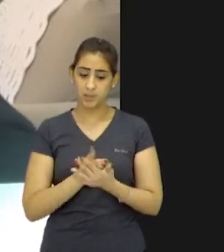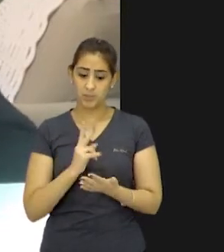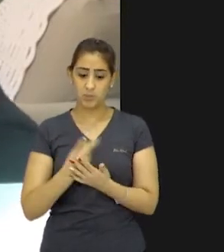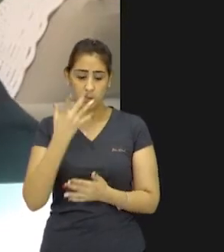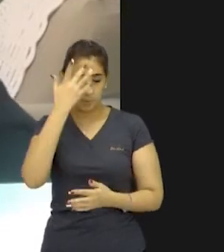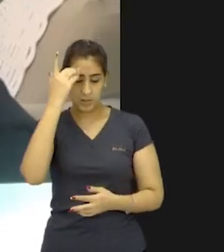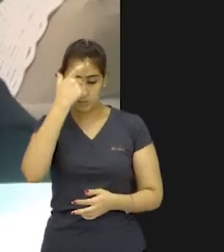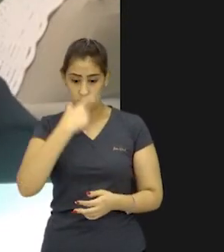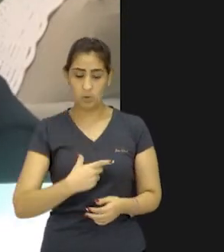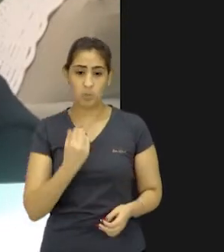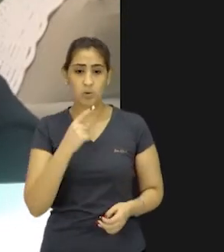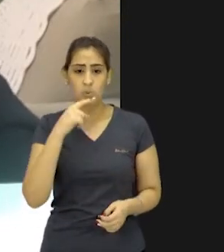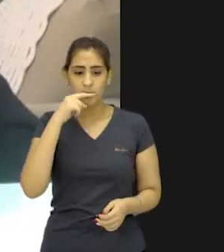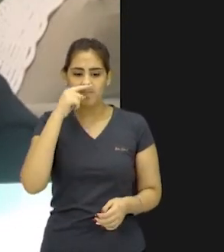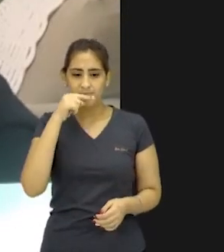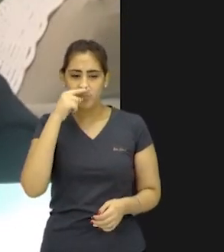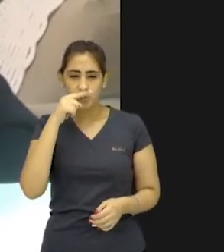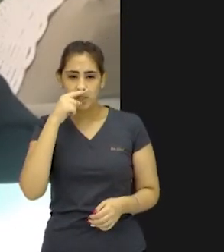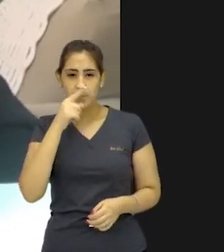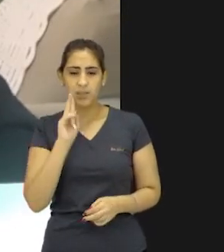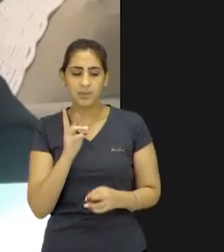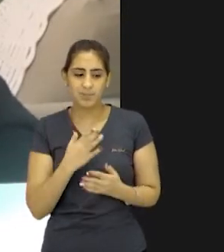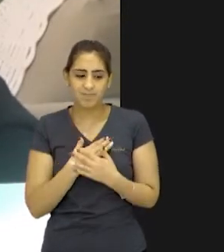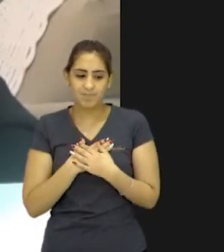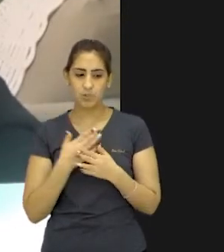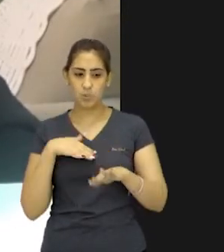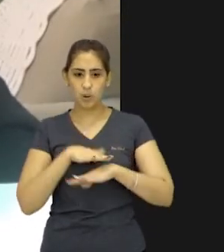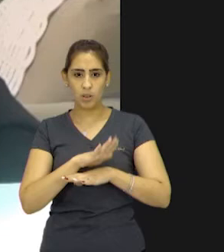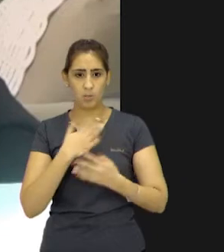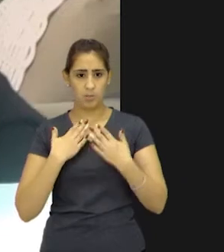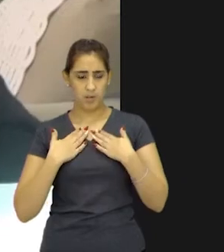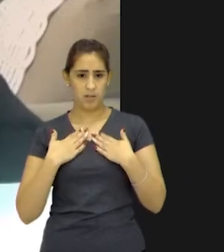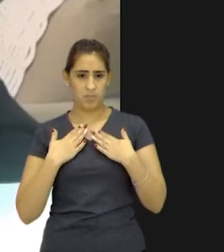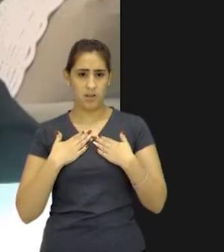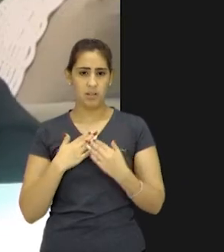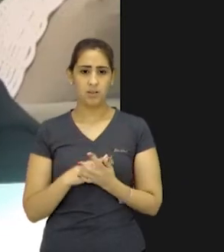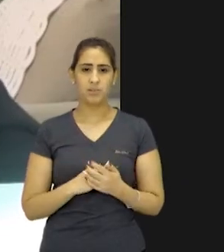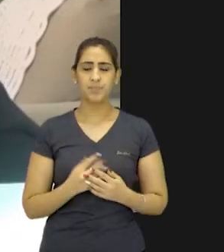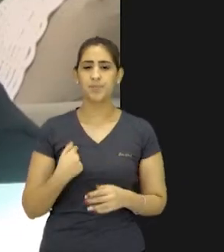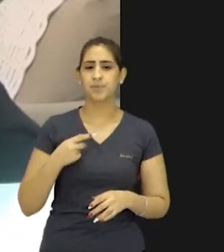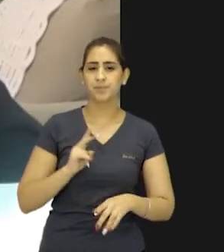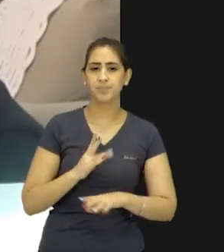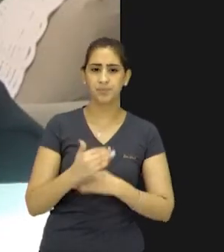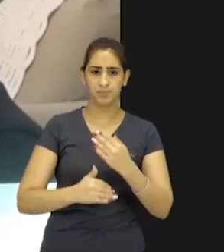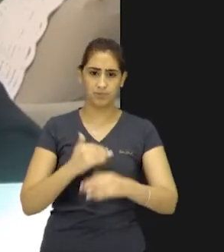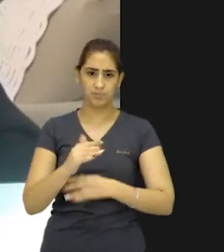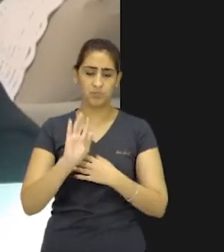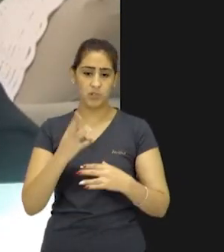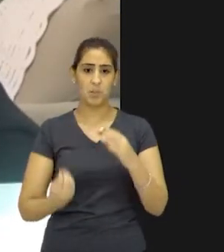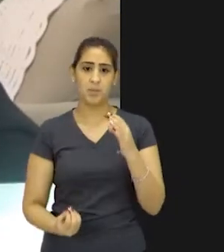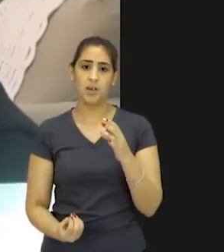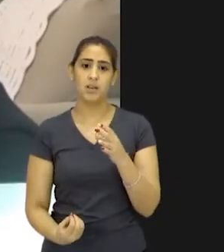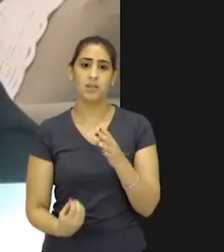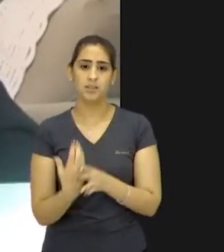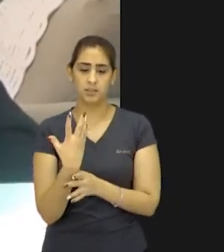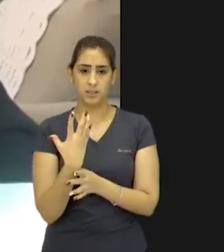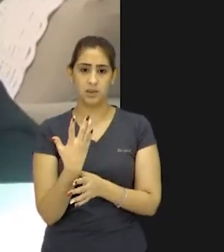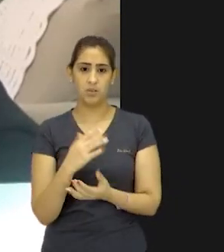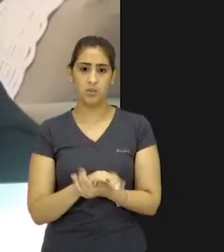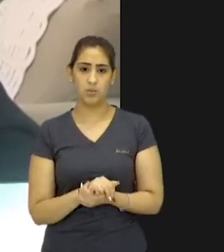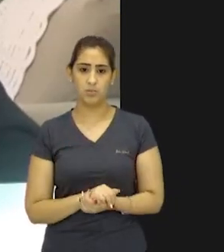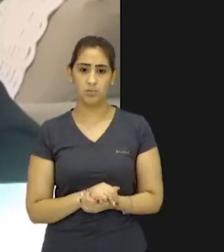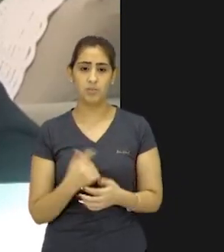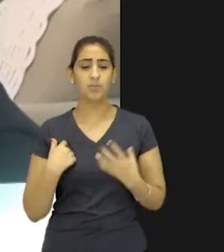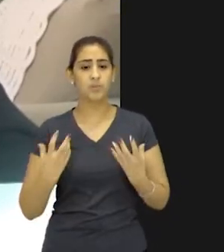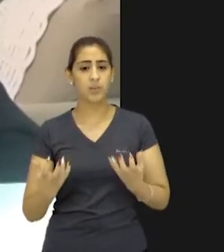Muito retraído, e eu procurava me esconder sempre. Em vez de aparecer, eu